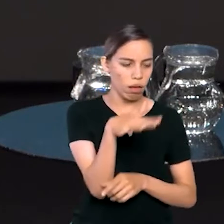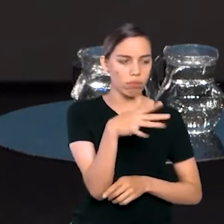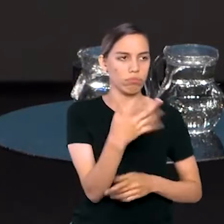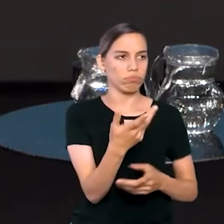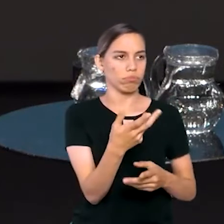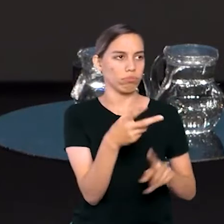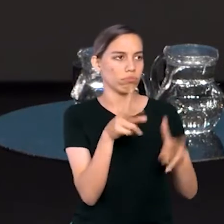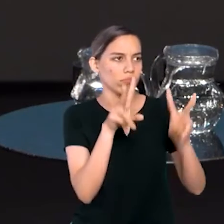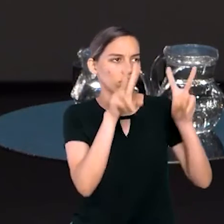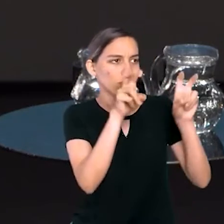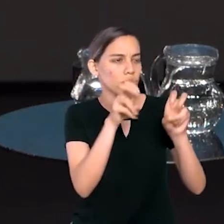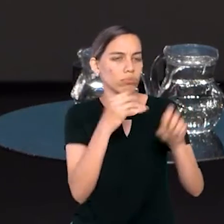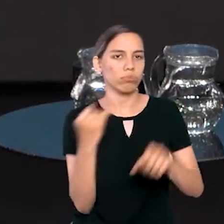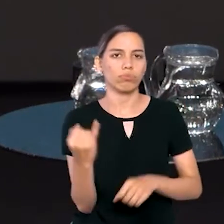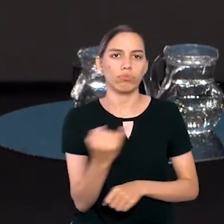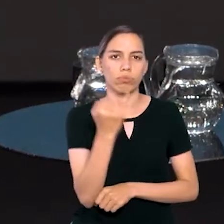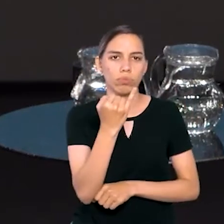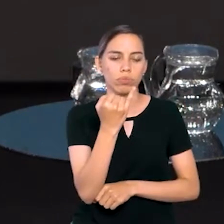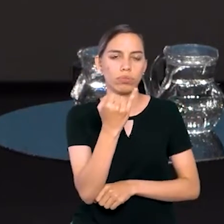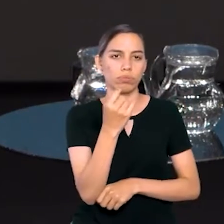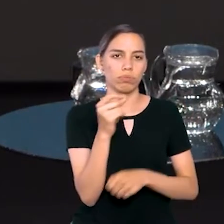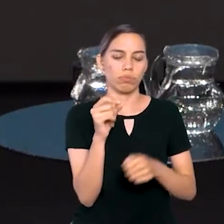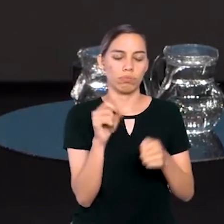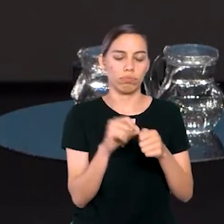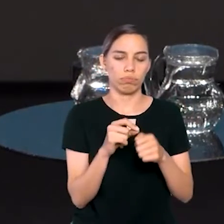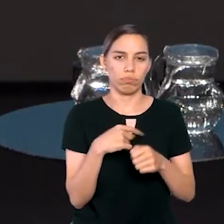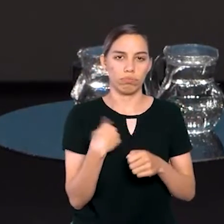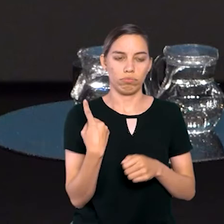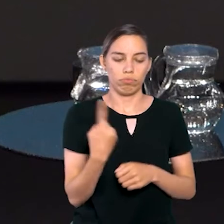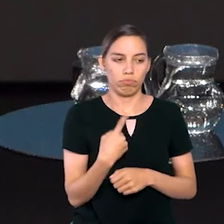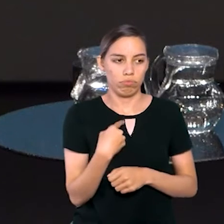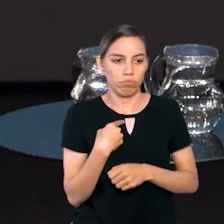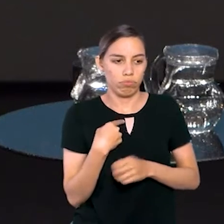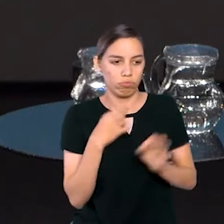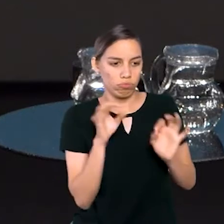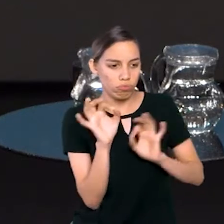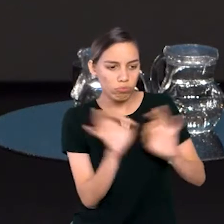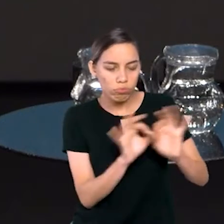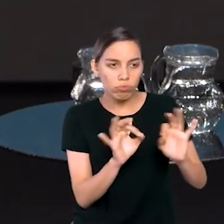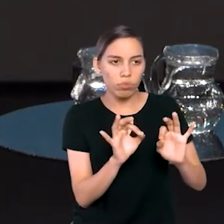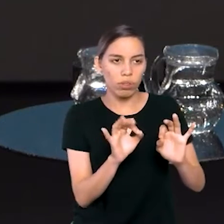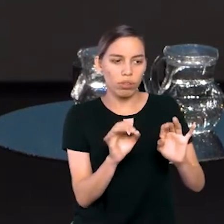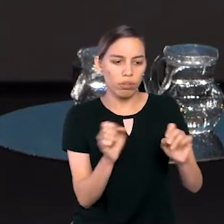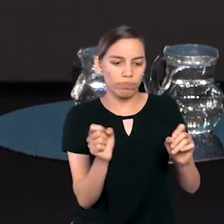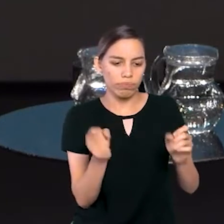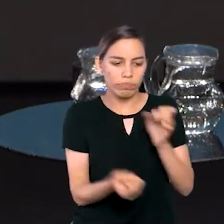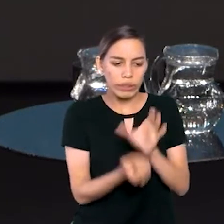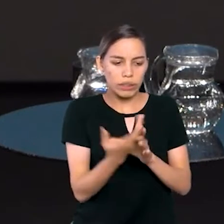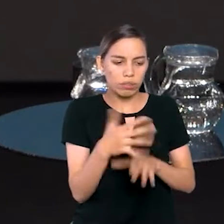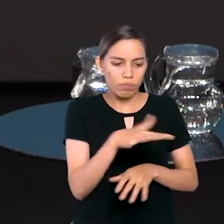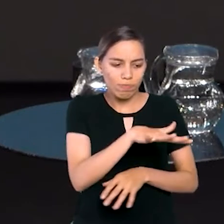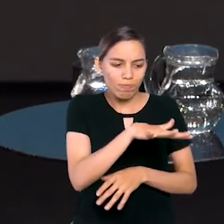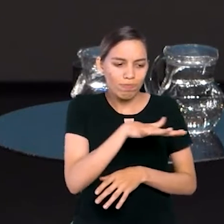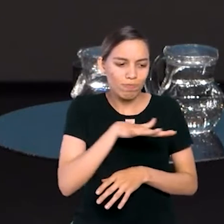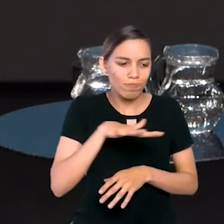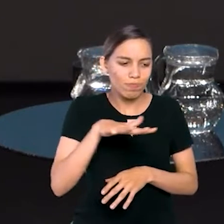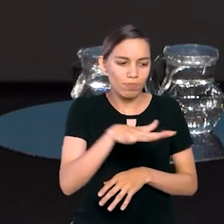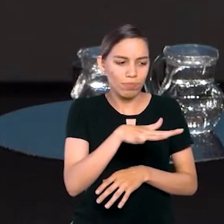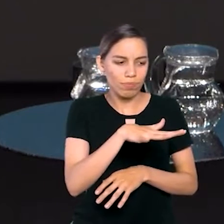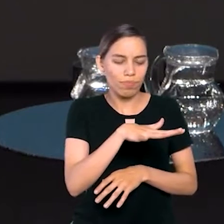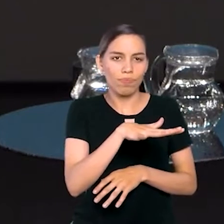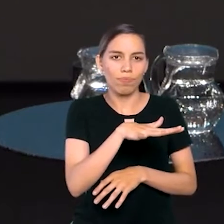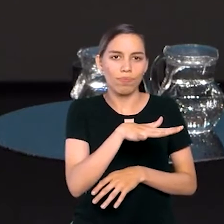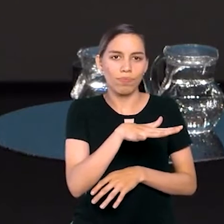assunto que é importante, que nos mobiliza, e cria uma atmosfera de